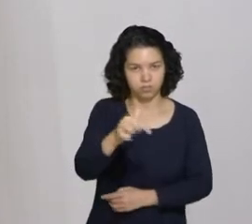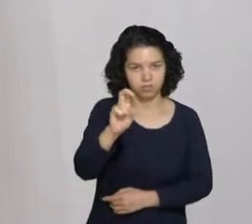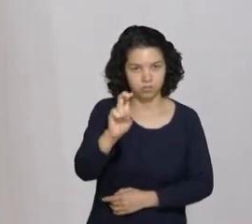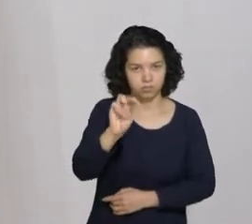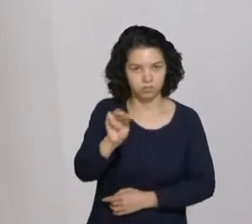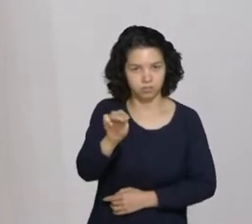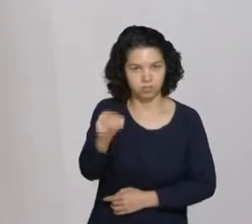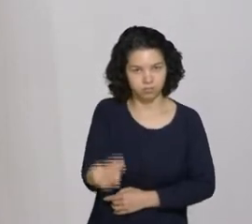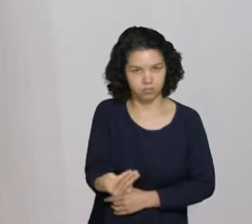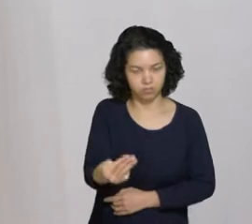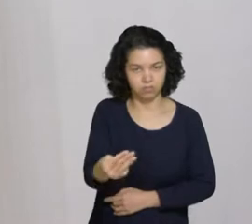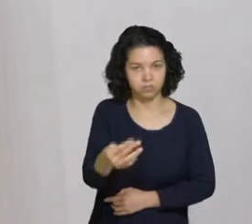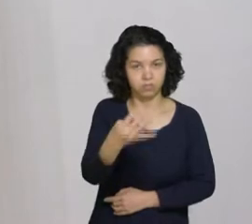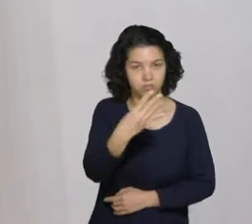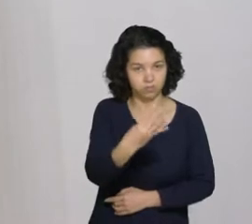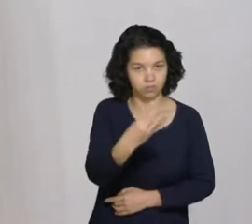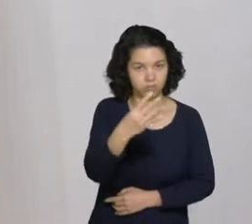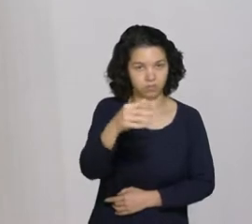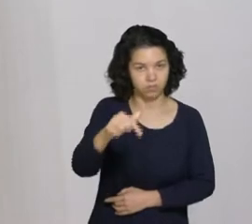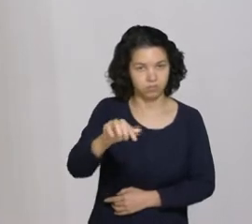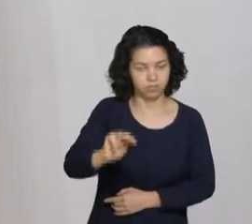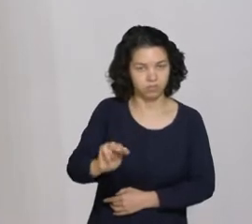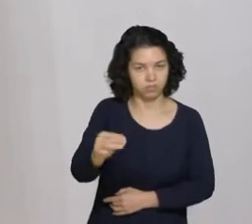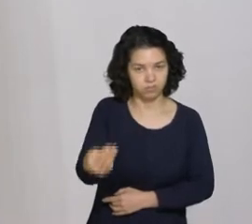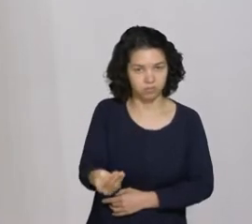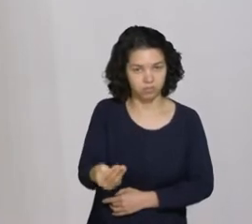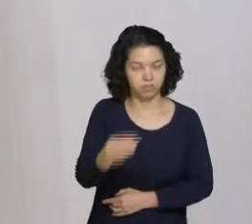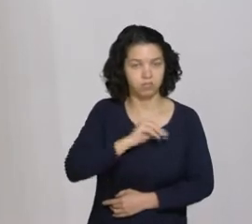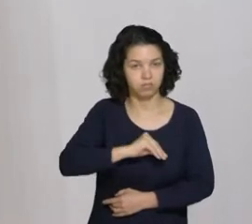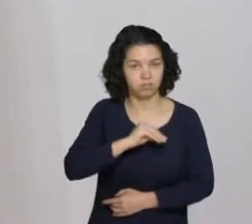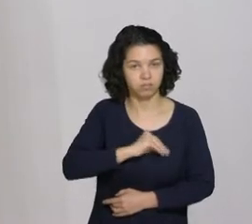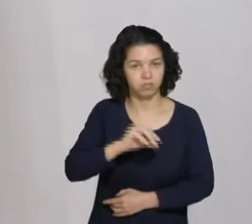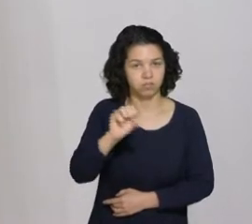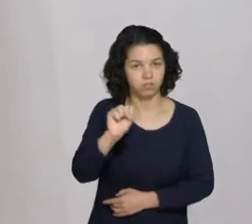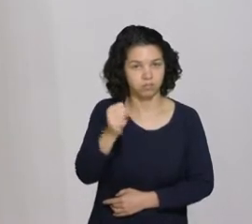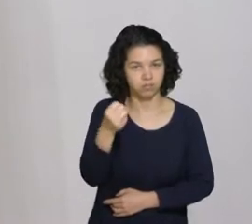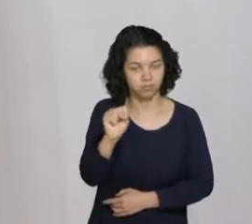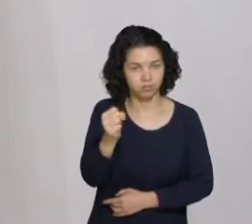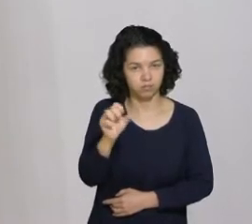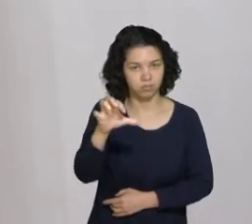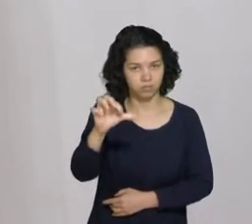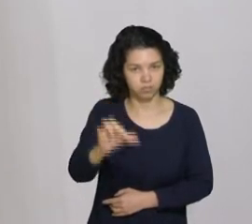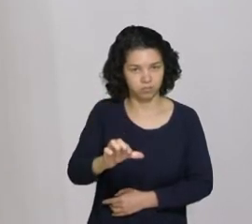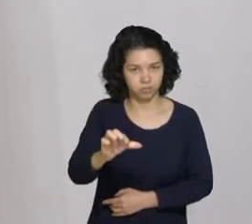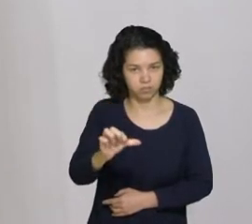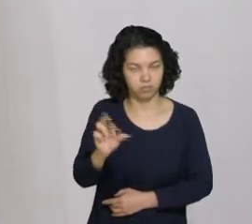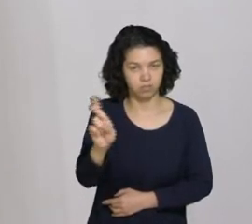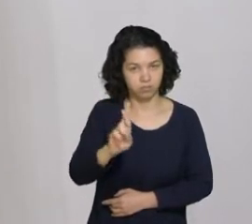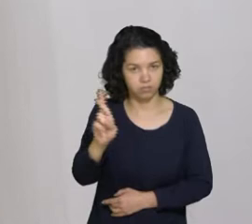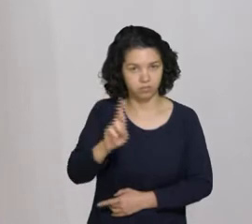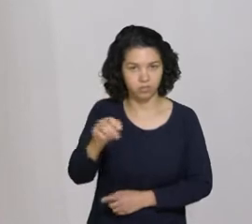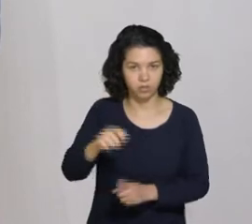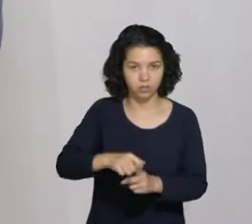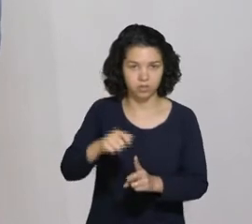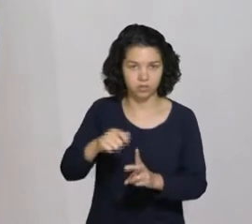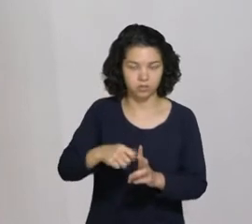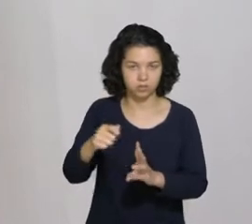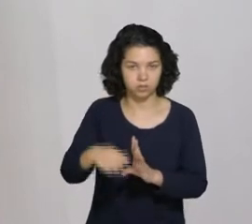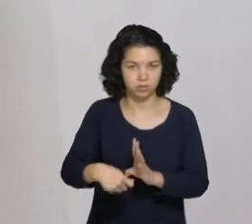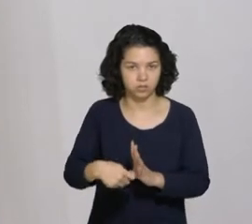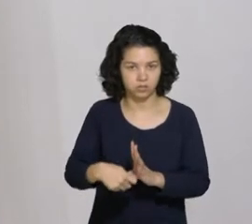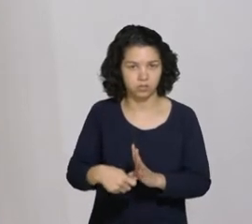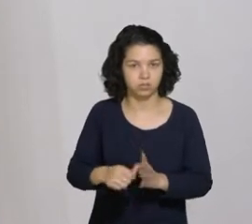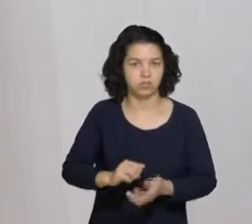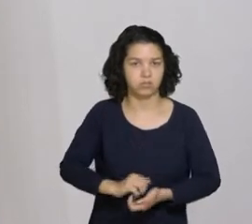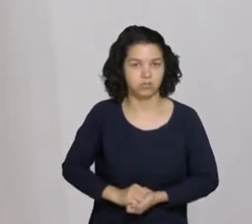milhões 47 milhões vivem com até 89 reais por mês o mais sofrido